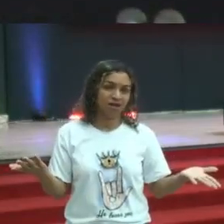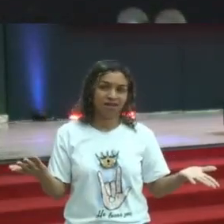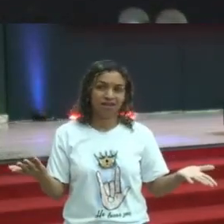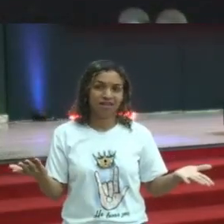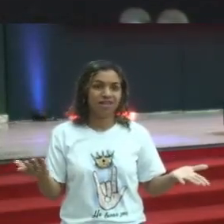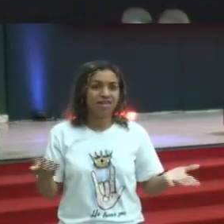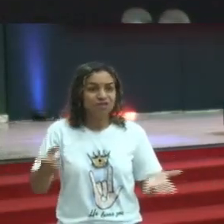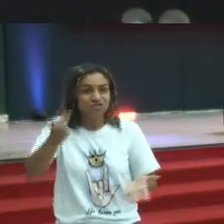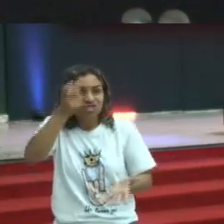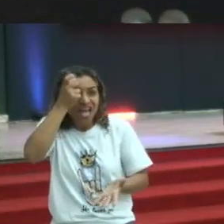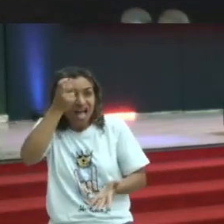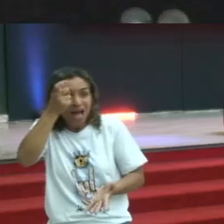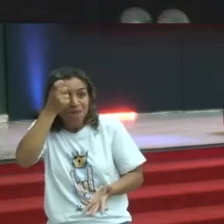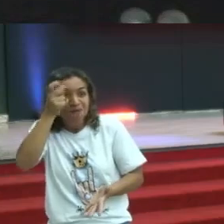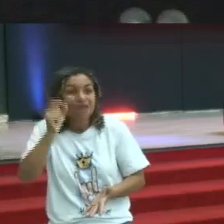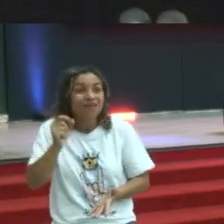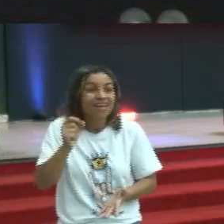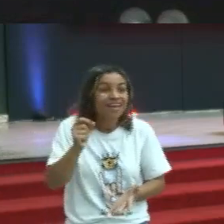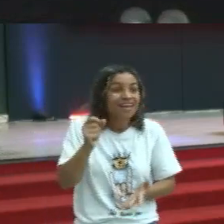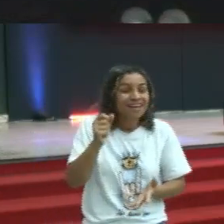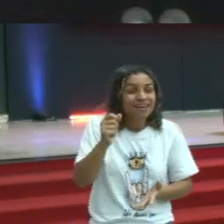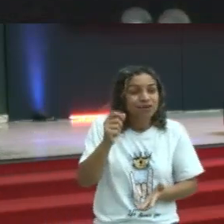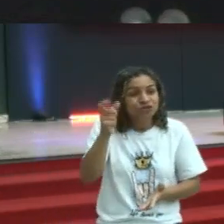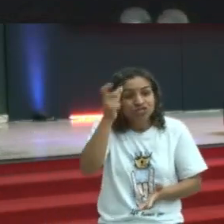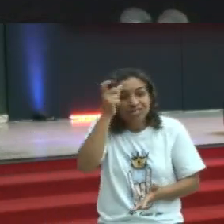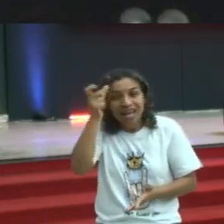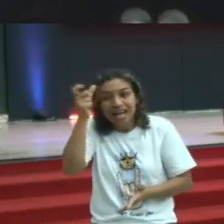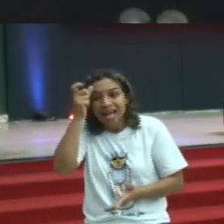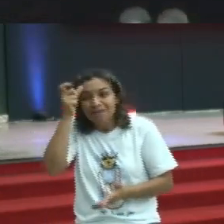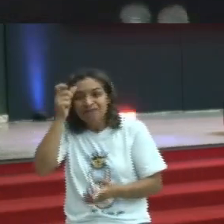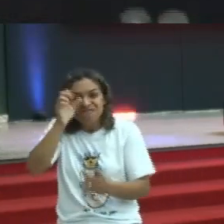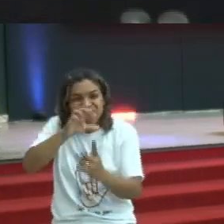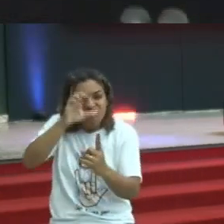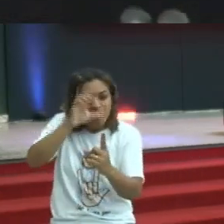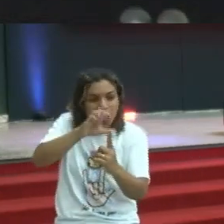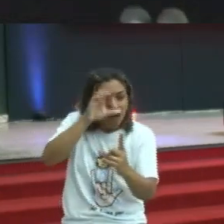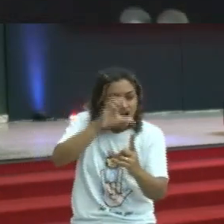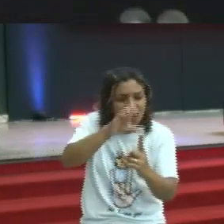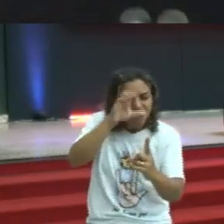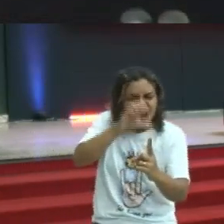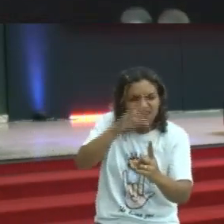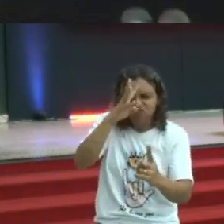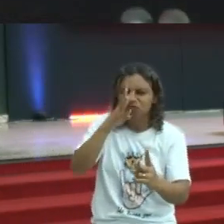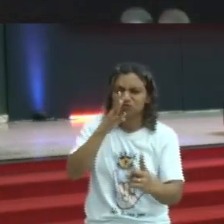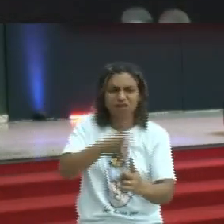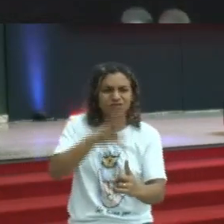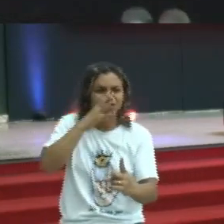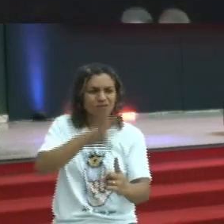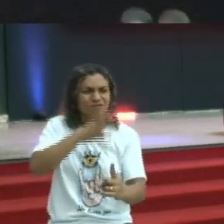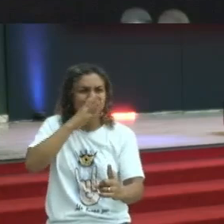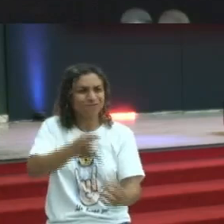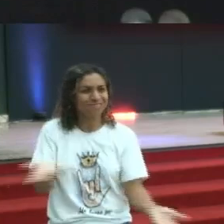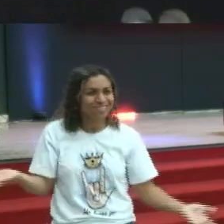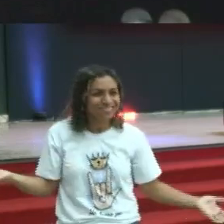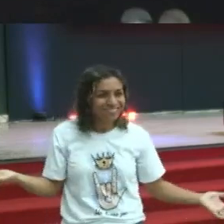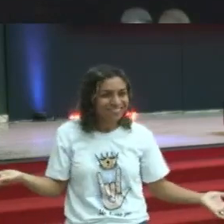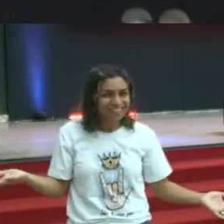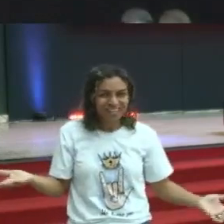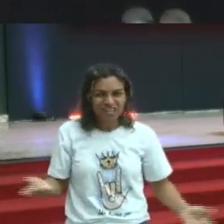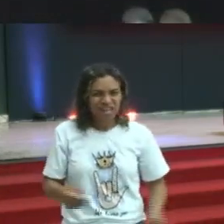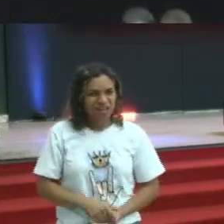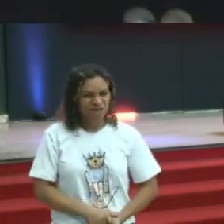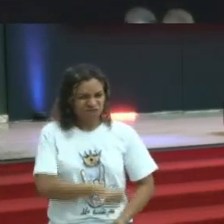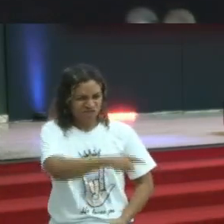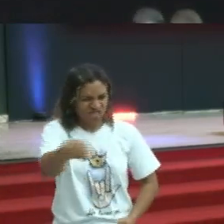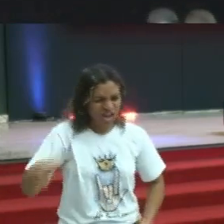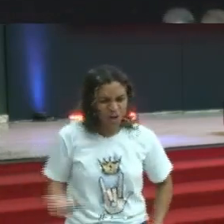nosso inimigo é astuto. O nosso inimigo tem os seus ardis, ele vai te acusar, inclusive hoje, e vai dizer: você não